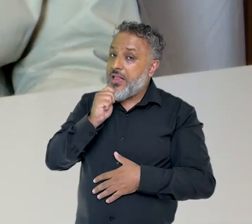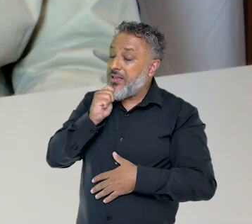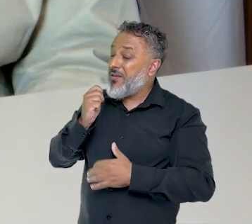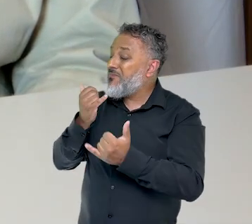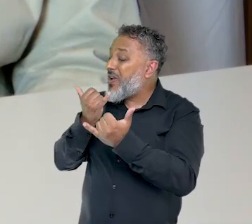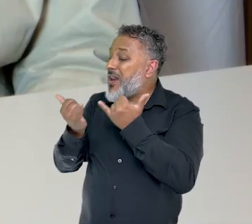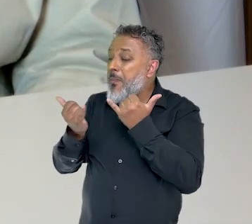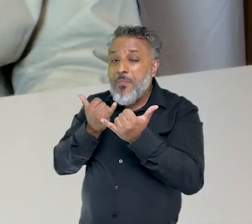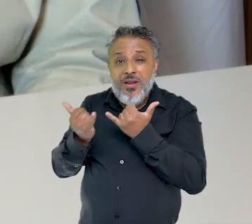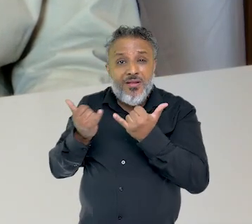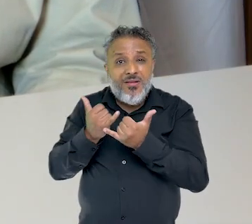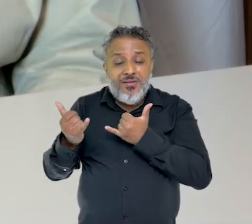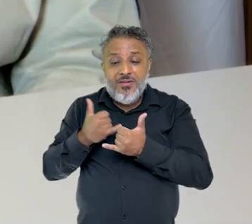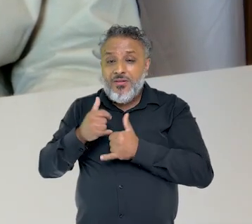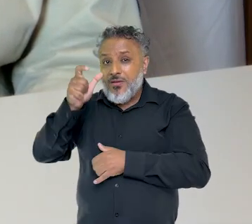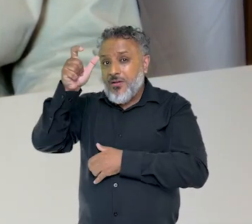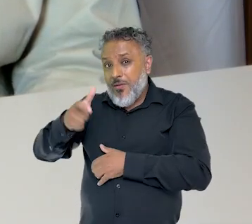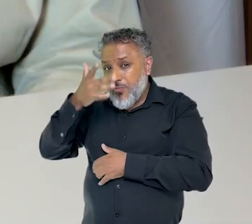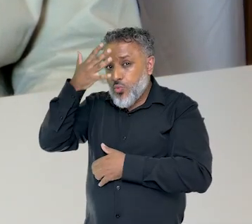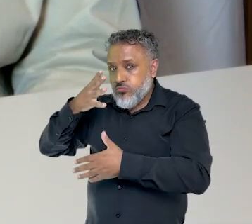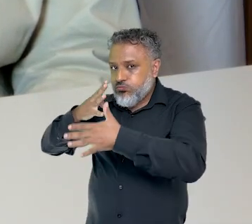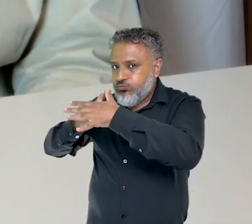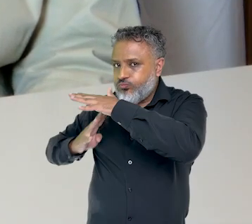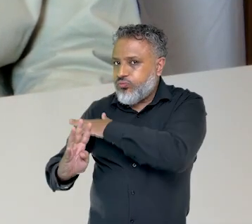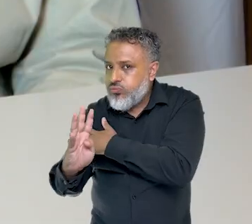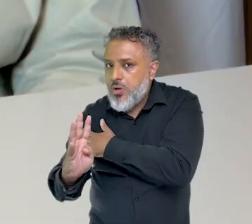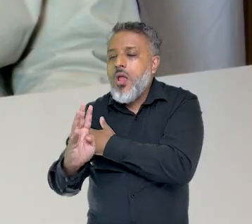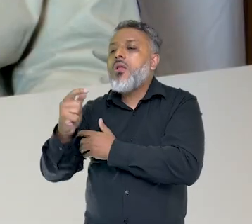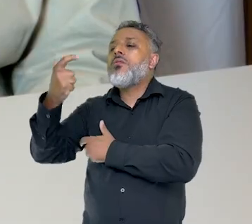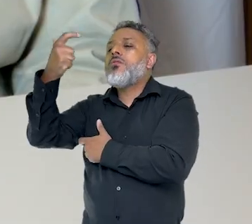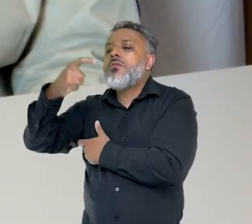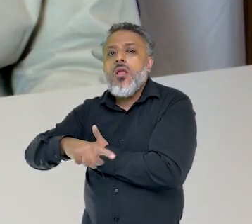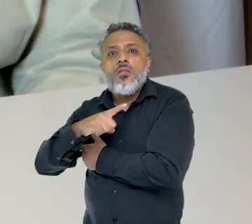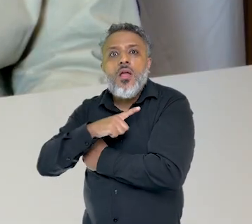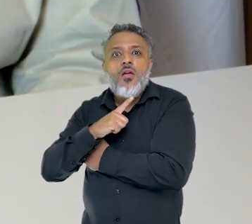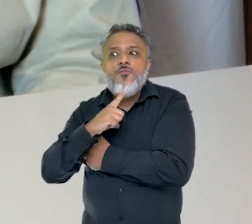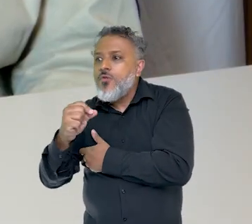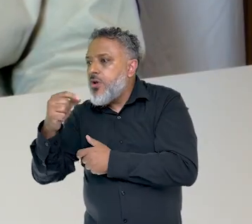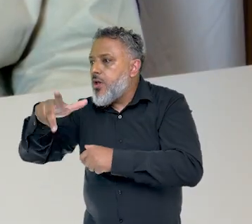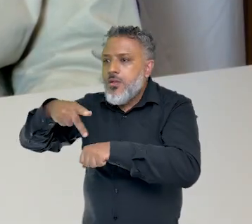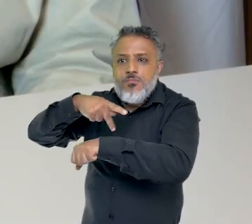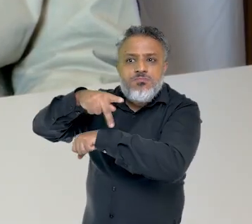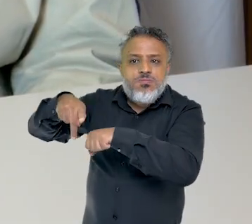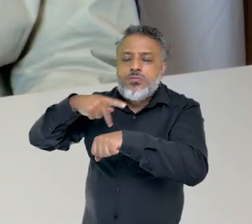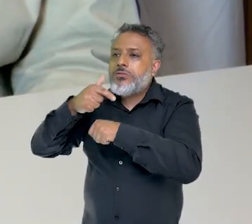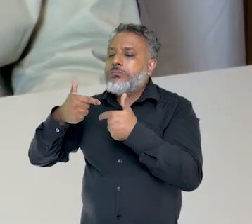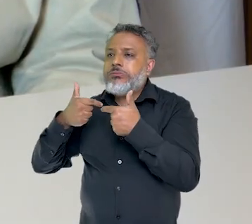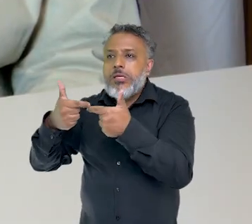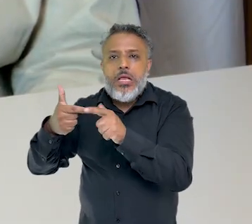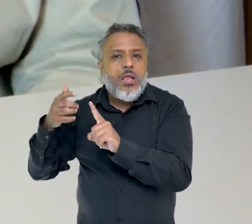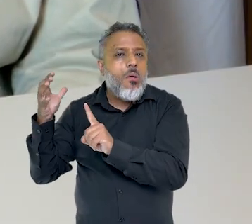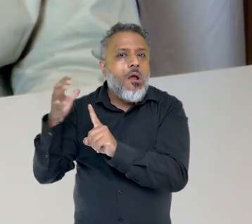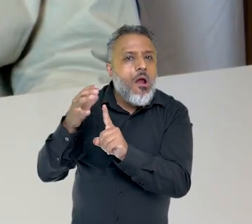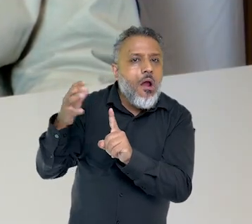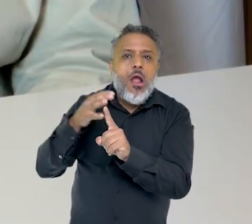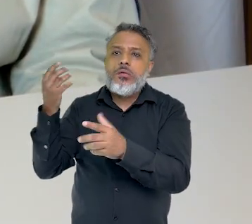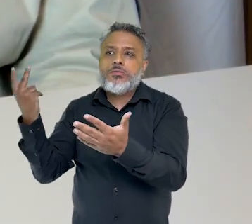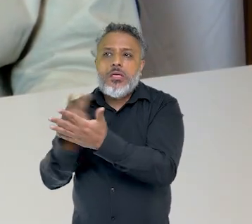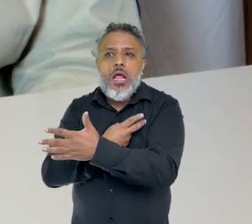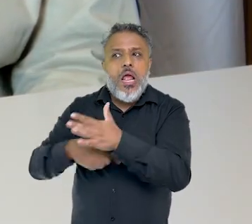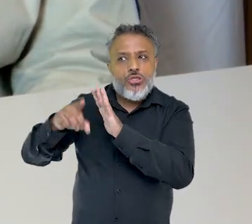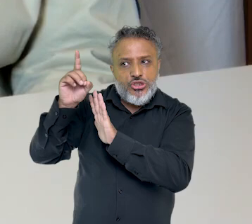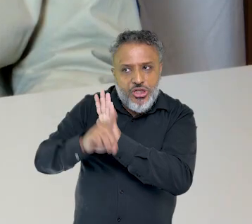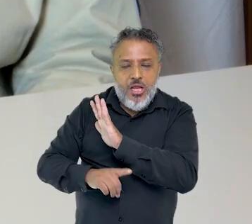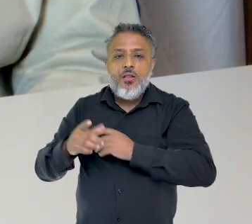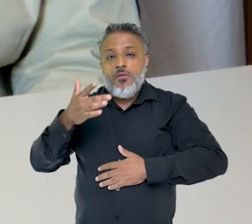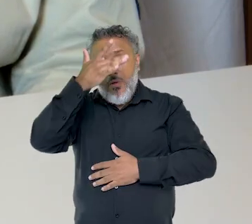semelhanças entre a figura da pessoa refugiada que está se deslocando, fugindo de graves perseguições ou de graves violações de direitos, né? E uma